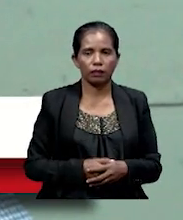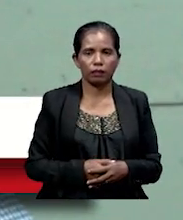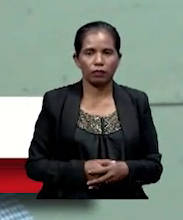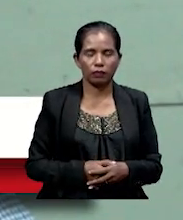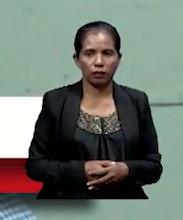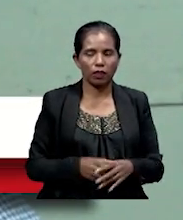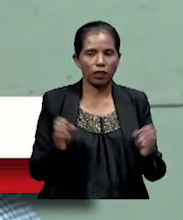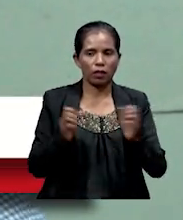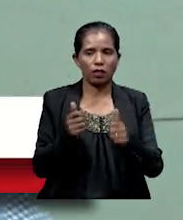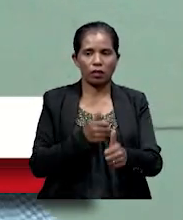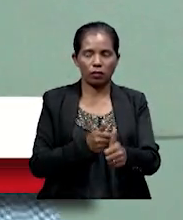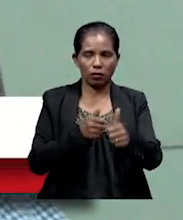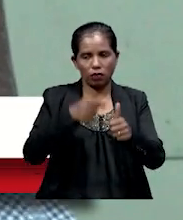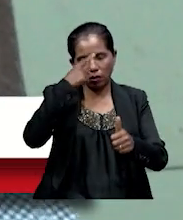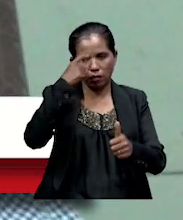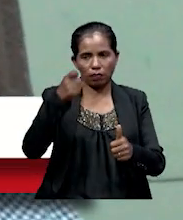da Lao, tamba